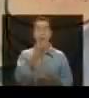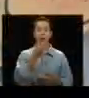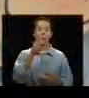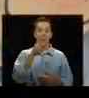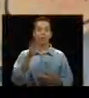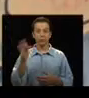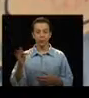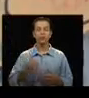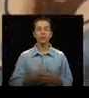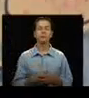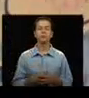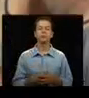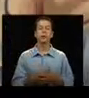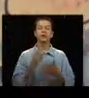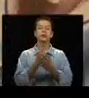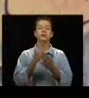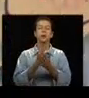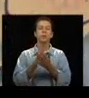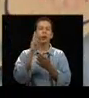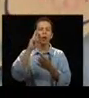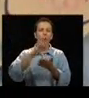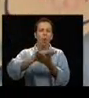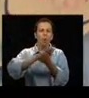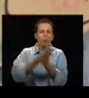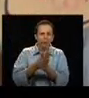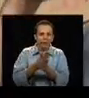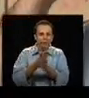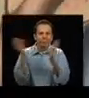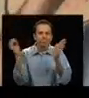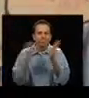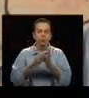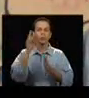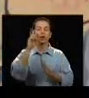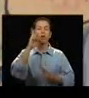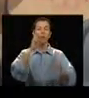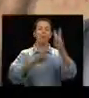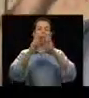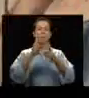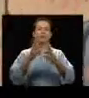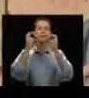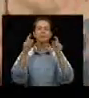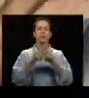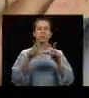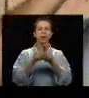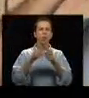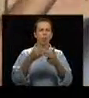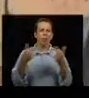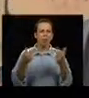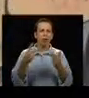Paulo Freire colocou o oprimido na história. Ele deu visibilidade a alguma coisa que estava